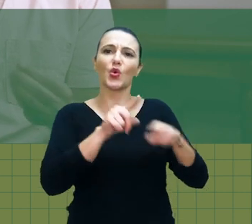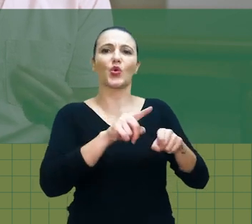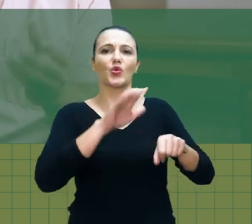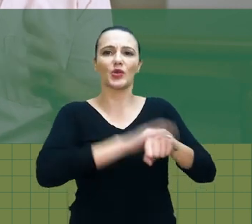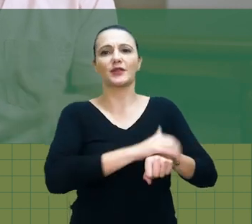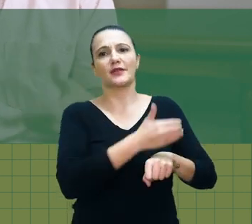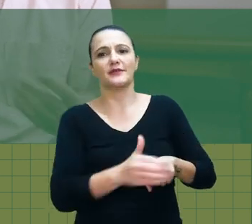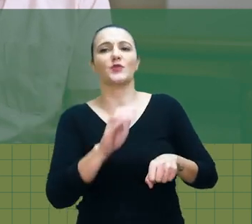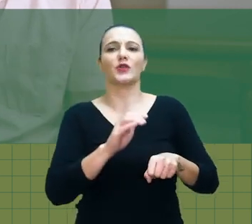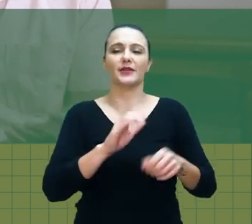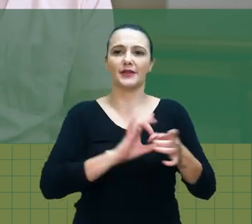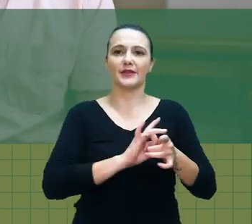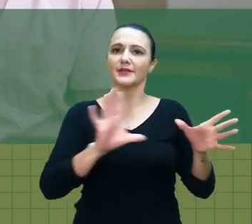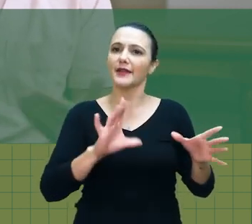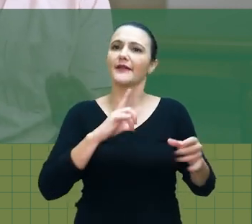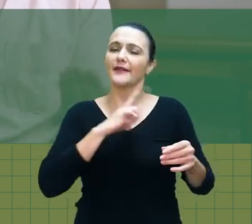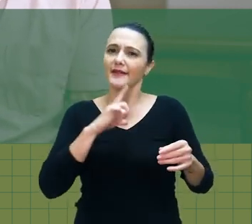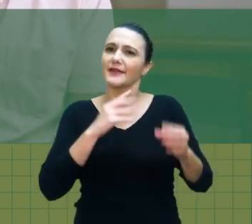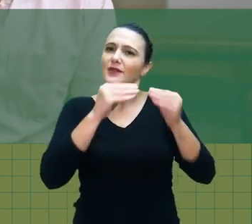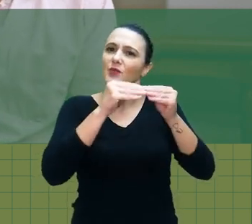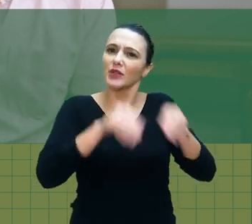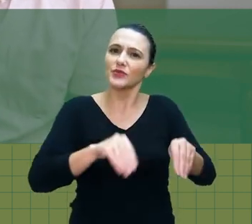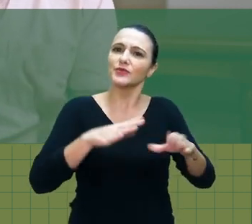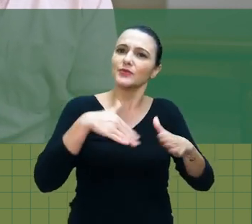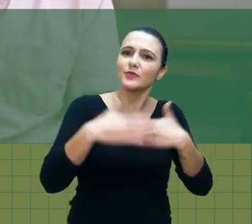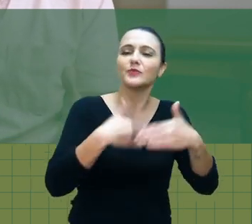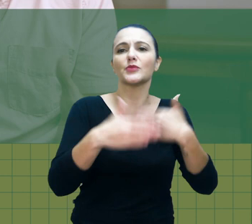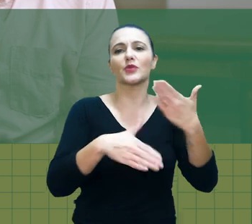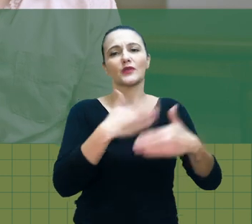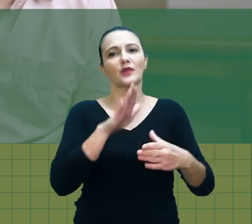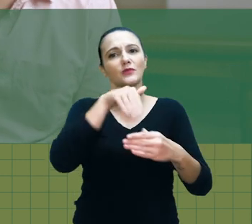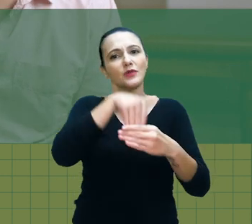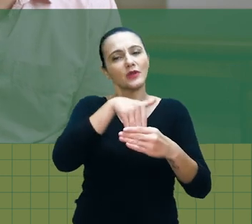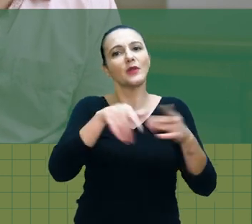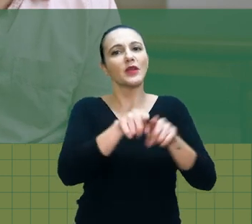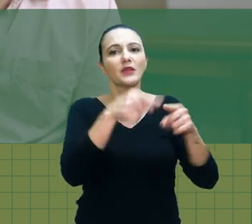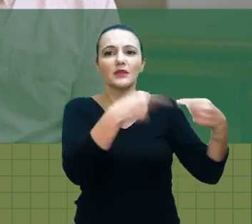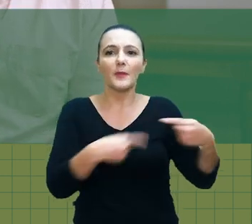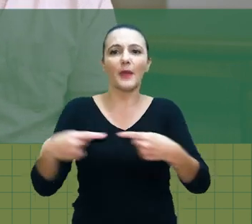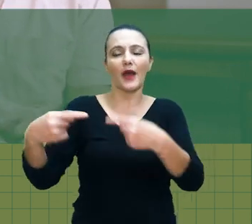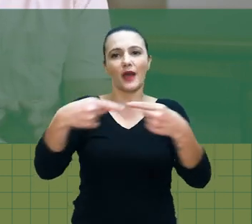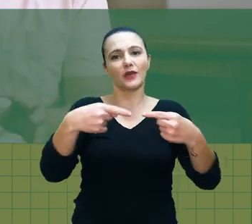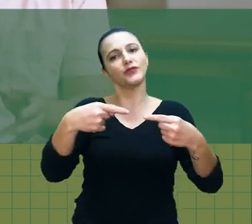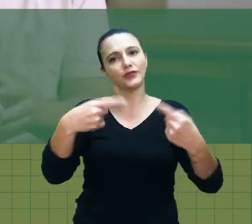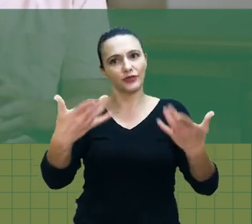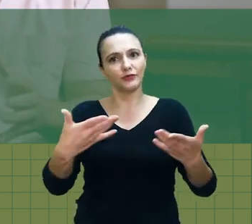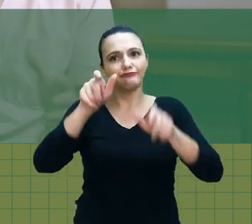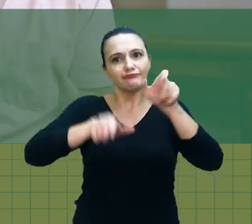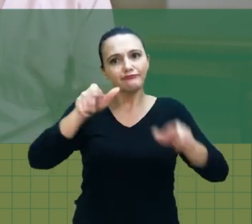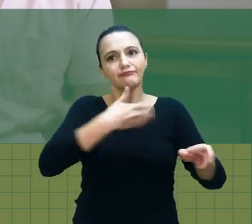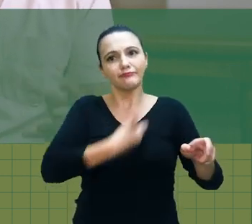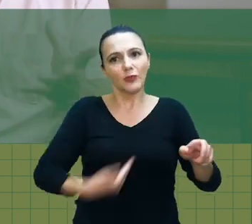certa maneira, envenenado os processos eleitorais e o próprio debate público, não é? Como às vezes nós